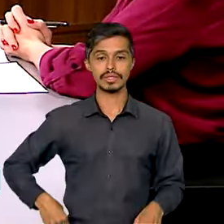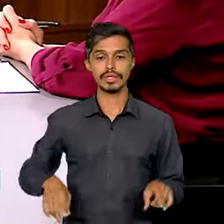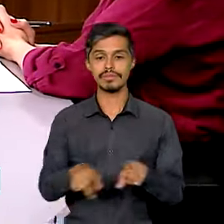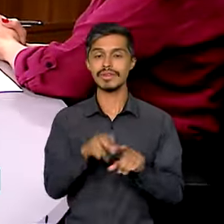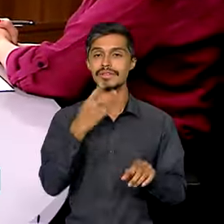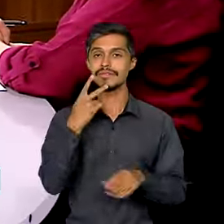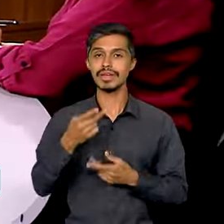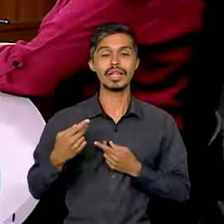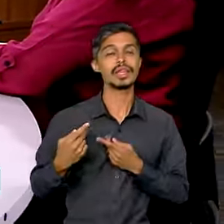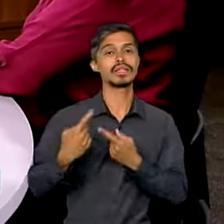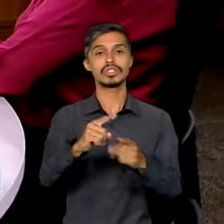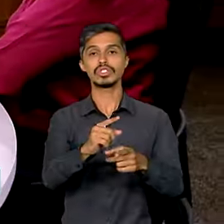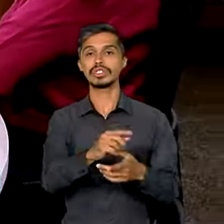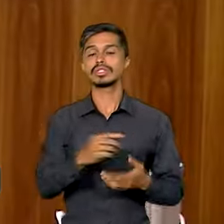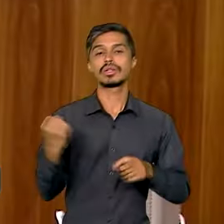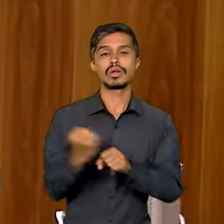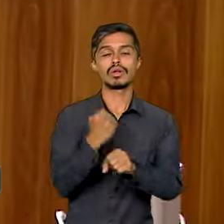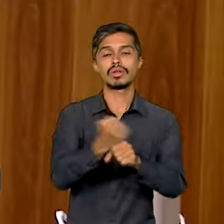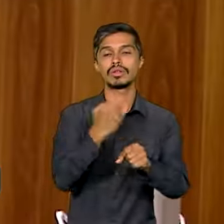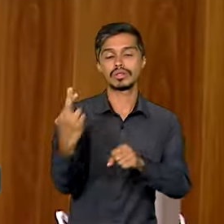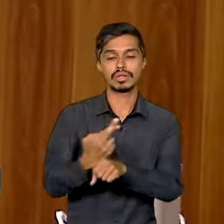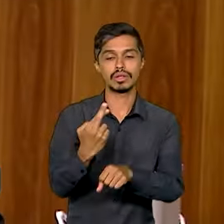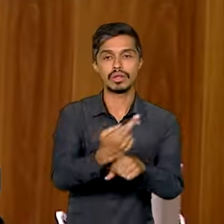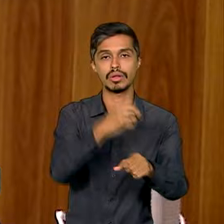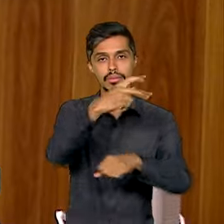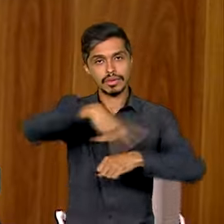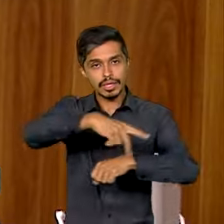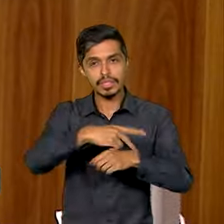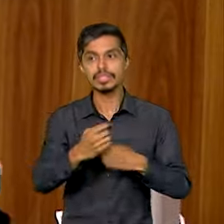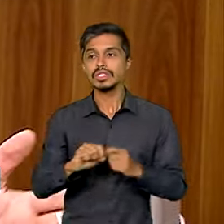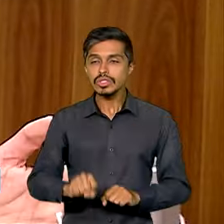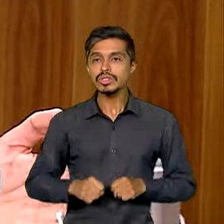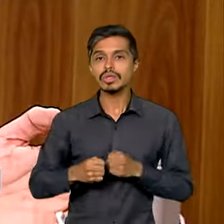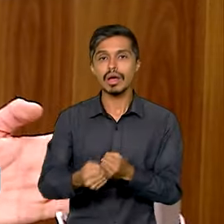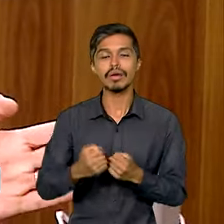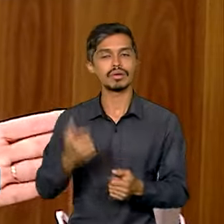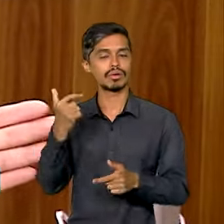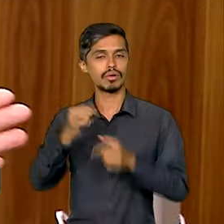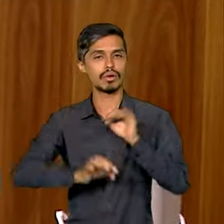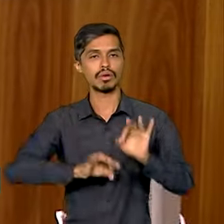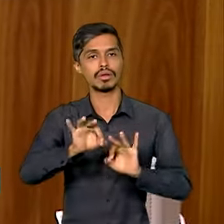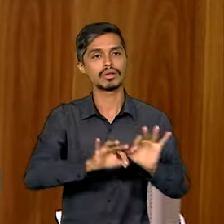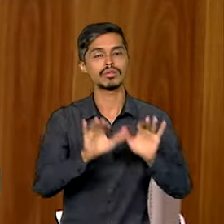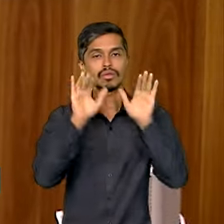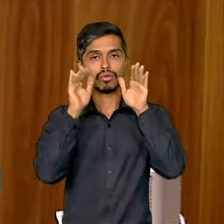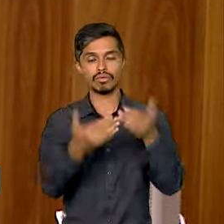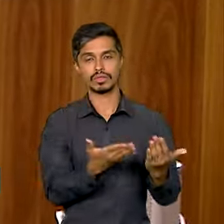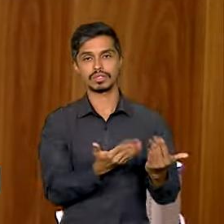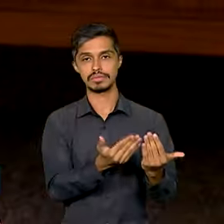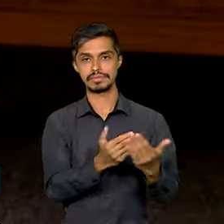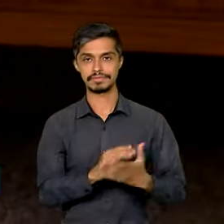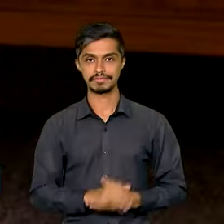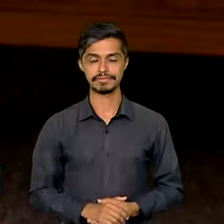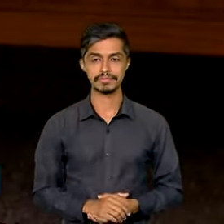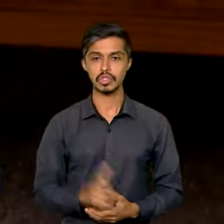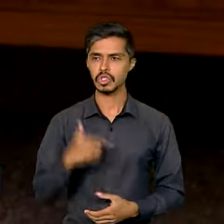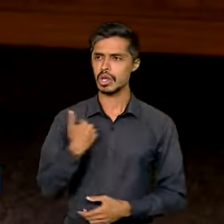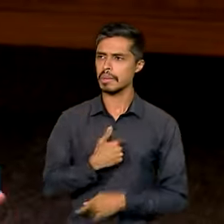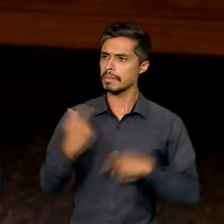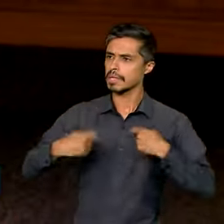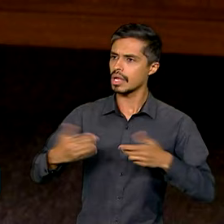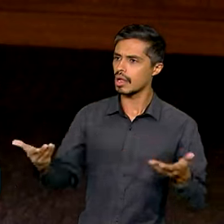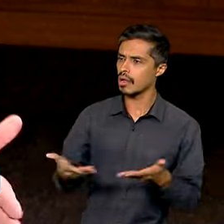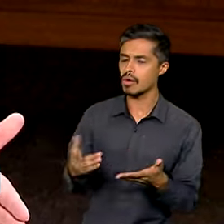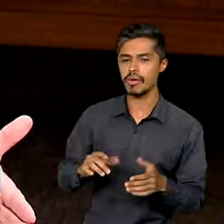para a reconstrução do país e das ações que estão sendo programadas com foco na juventude. Nós temos que agora